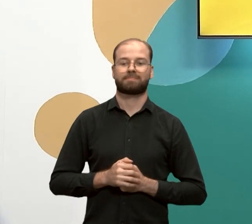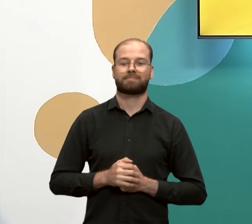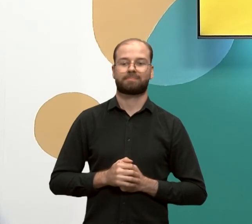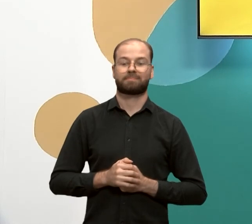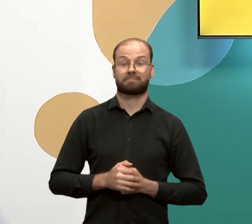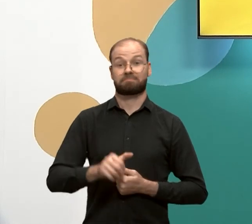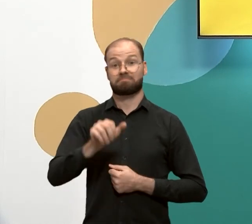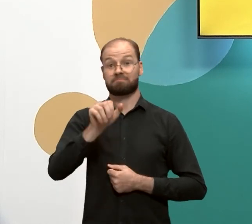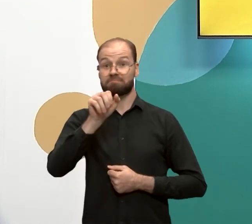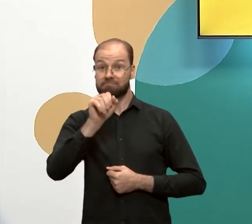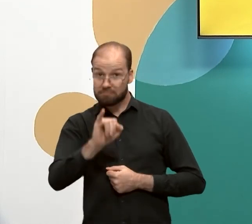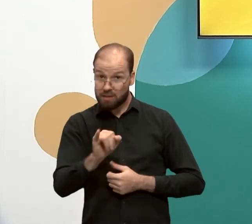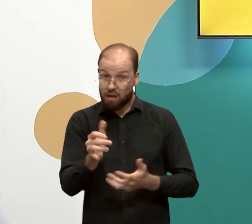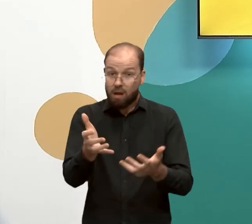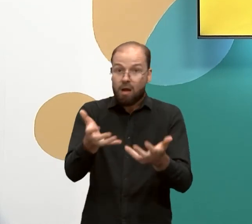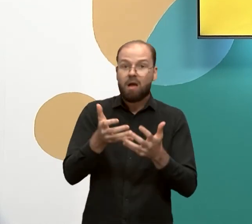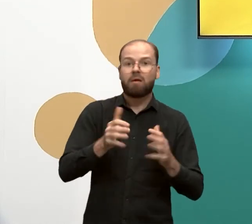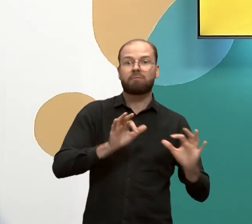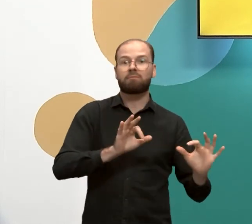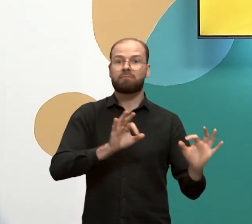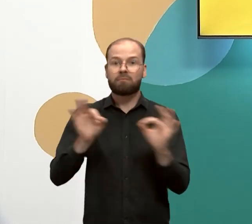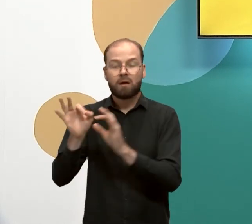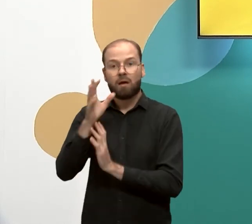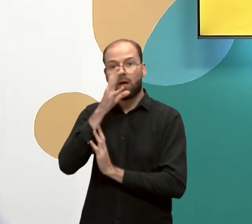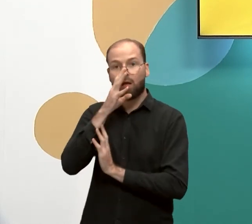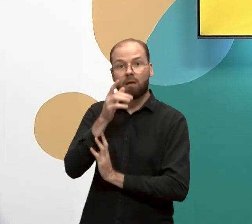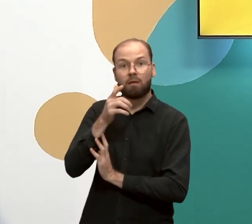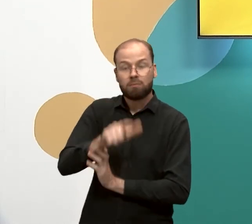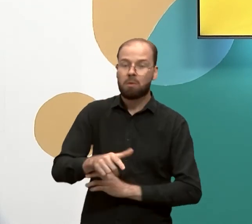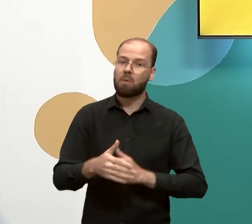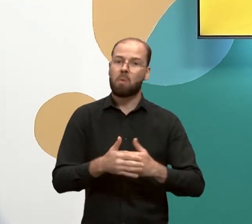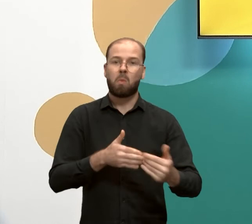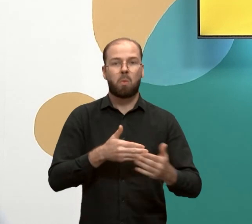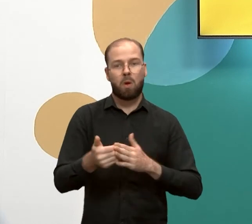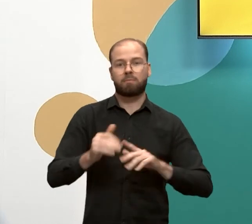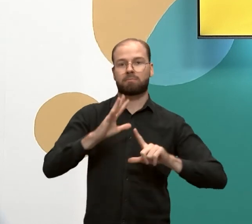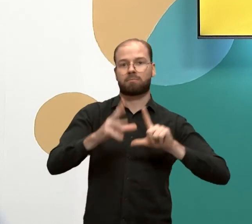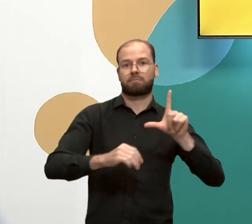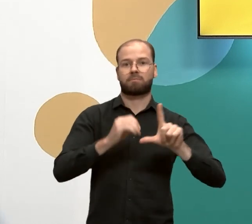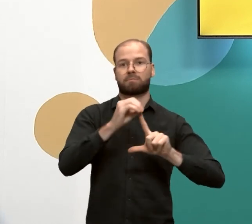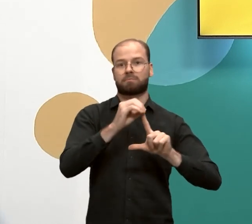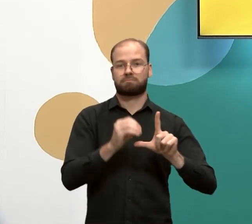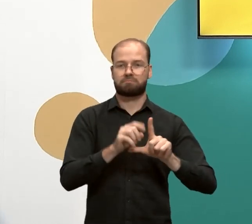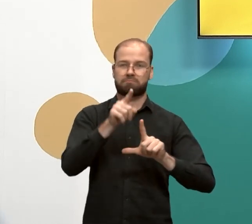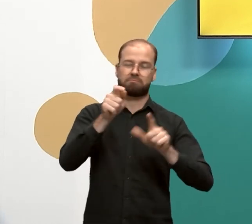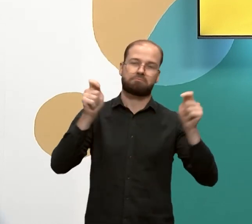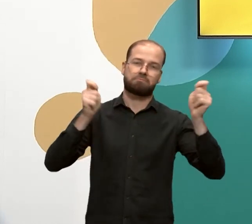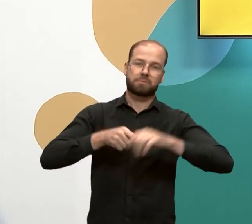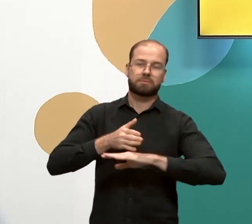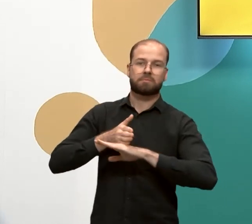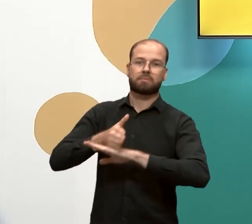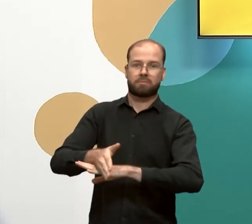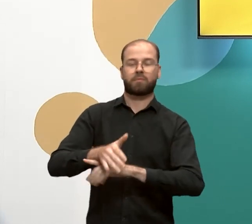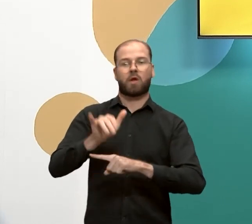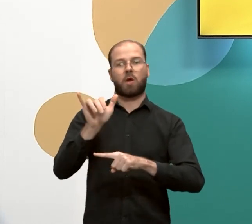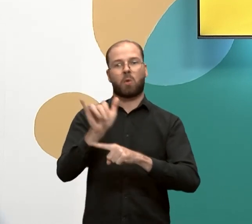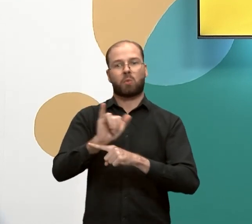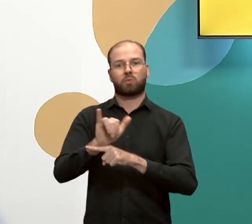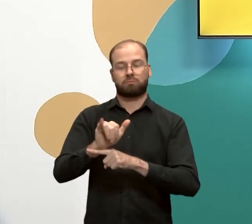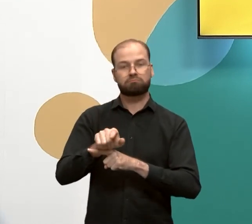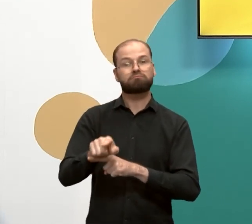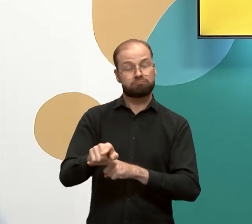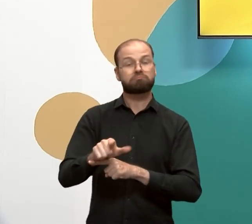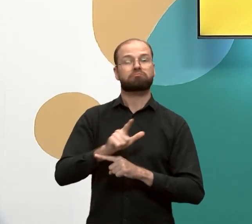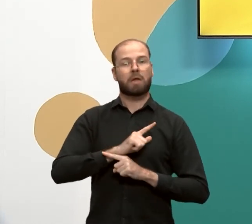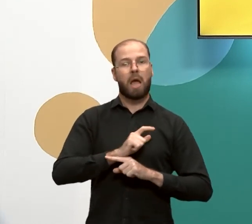Se você quiser ver ou rever qualquer episódio do Mundo UFG, é só procurar o nosso canal no YouTube. Lá